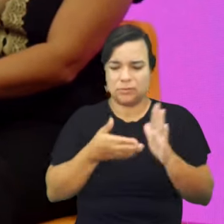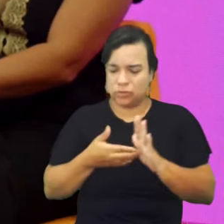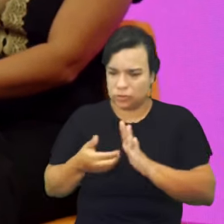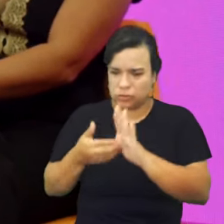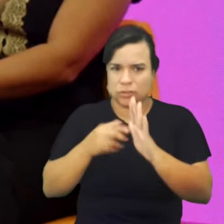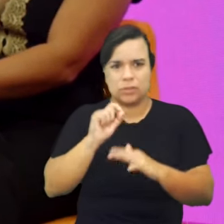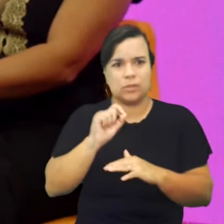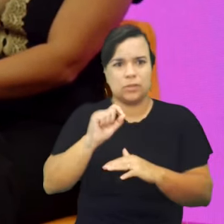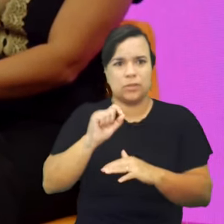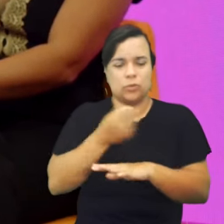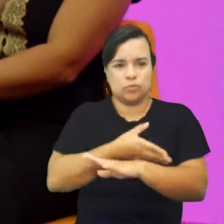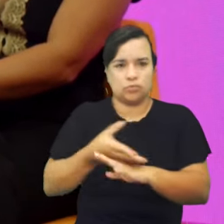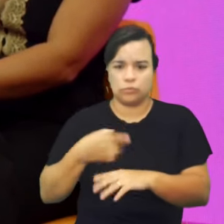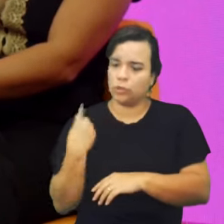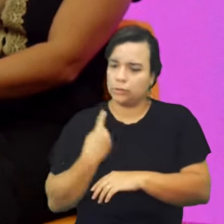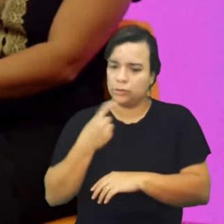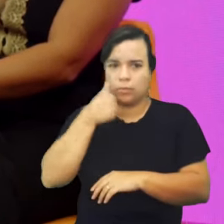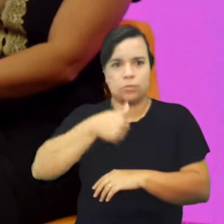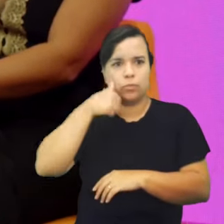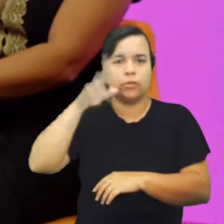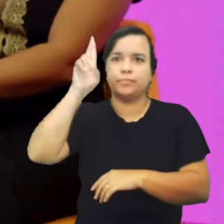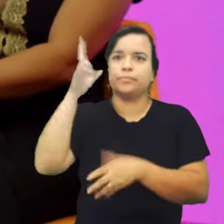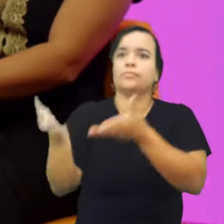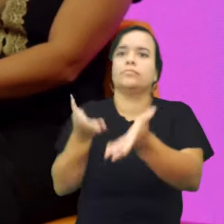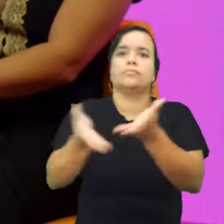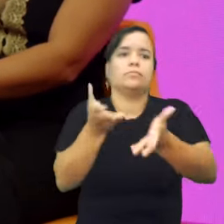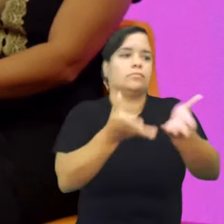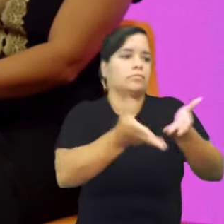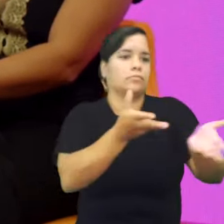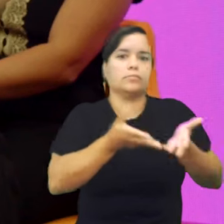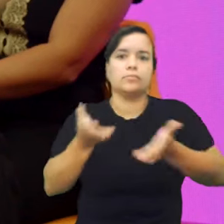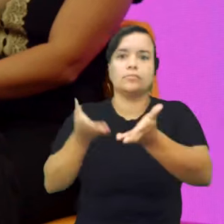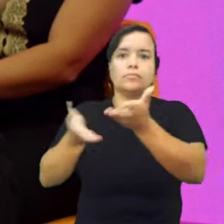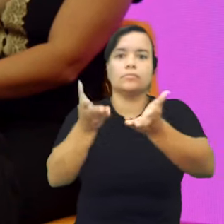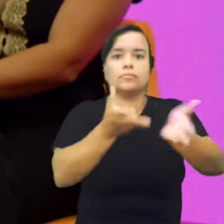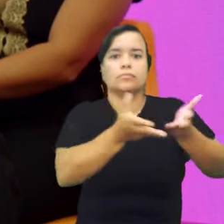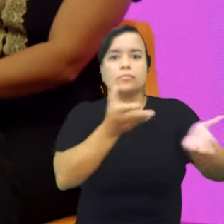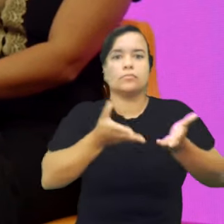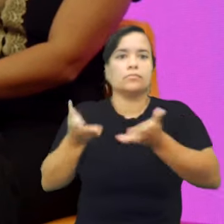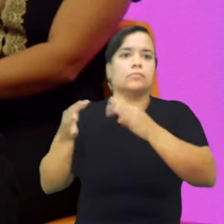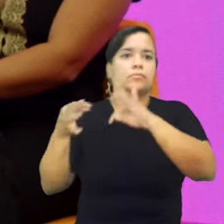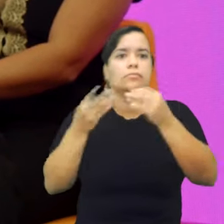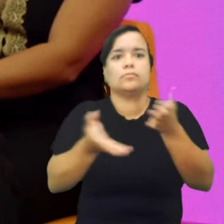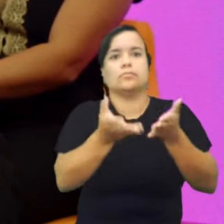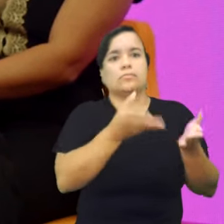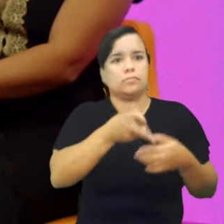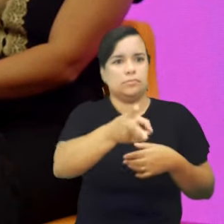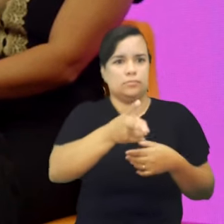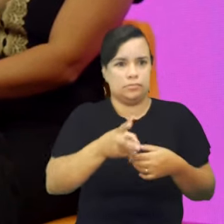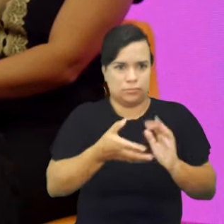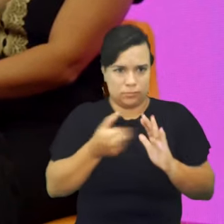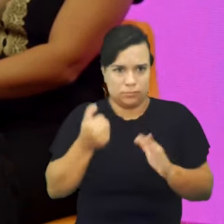desconstruírem, né, essa cultura da mulher ser a dona de casa, a mulher cuidar das pessoas da família. Eu